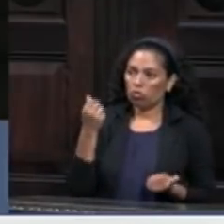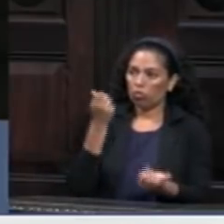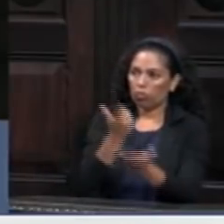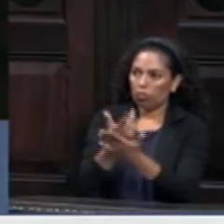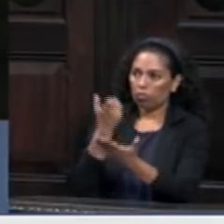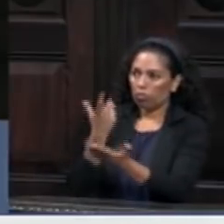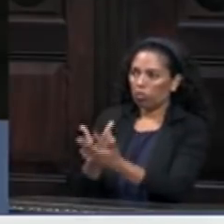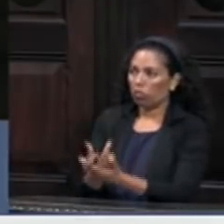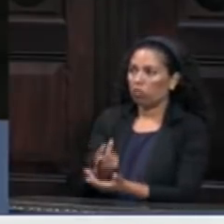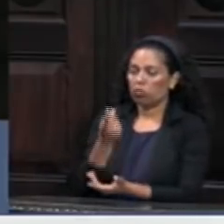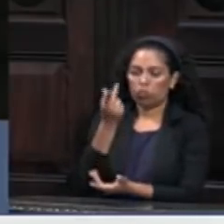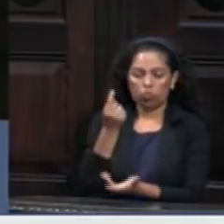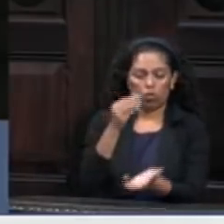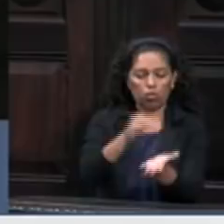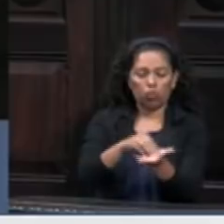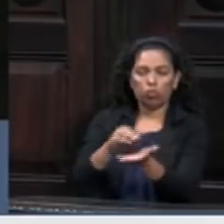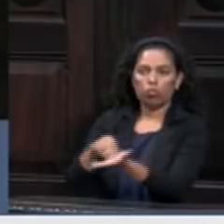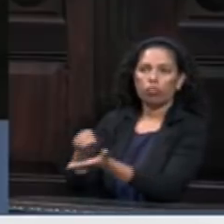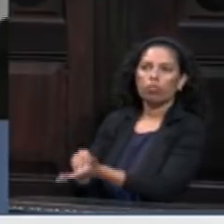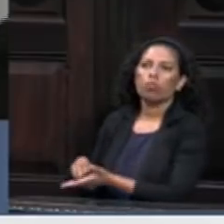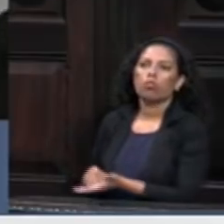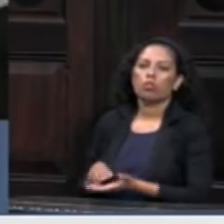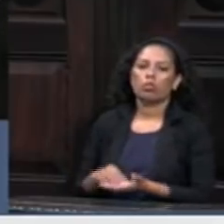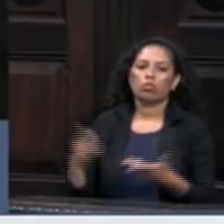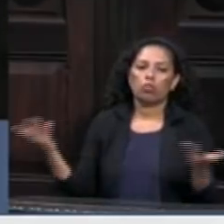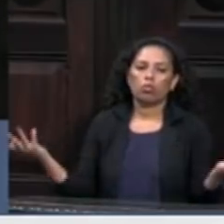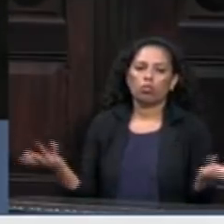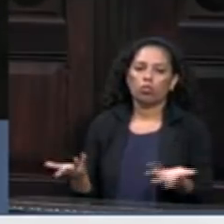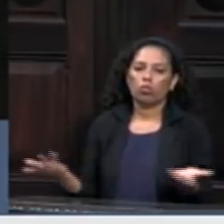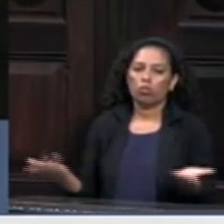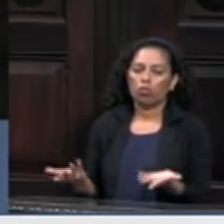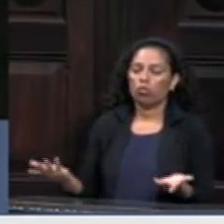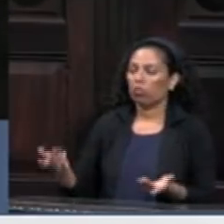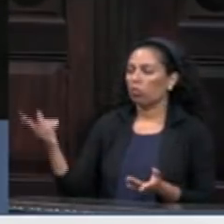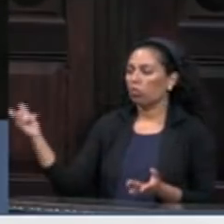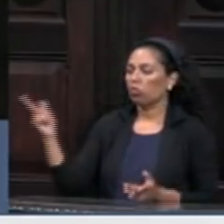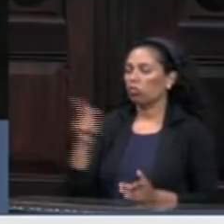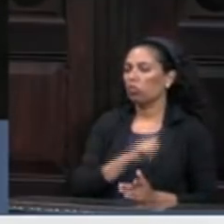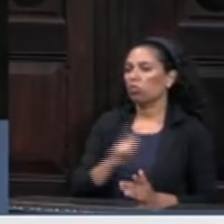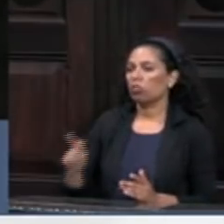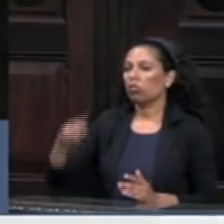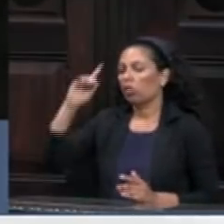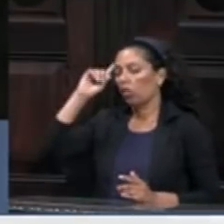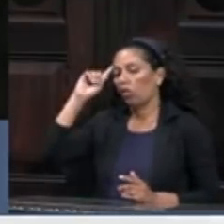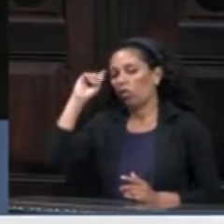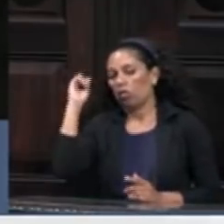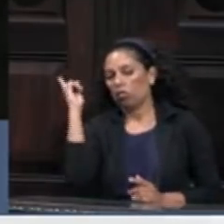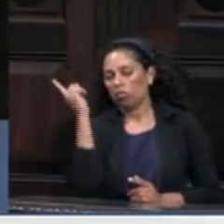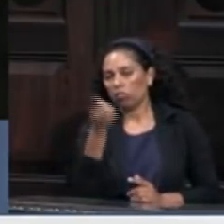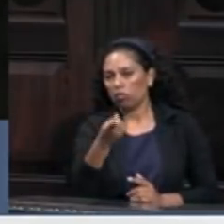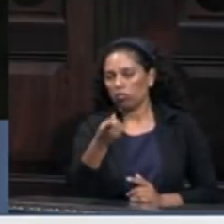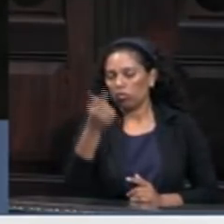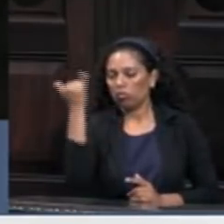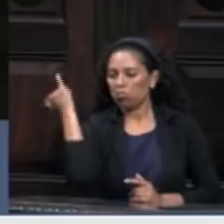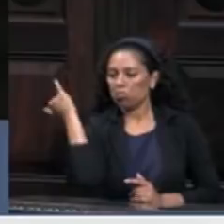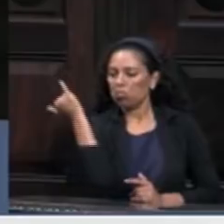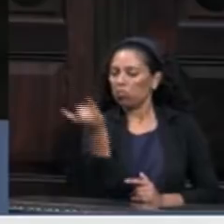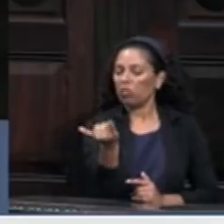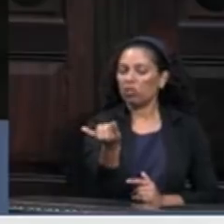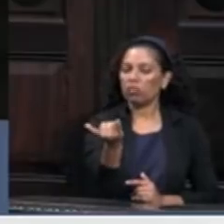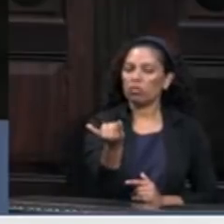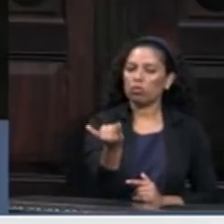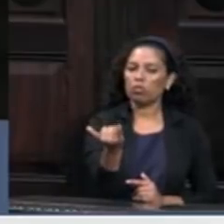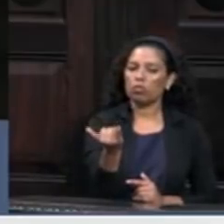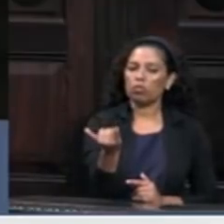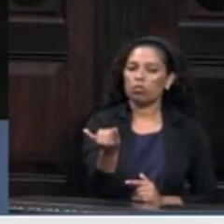E hoje está nos jornais que foi dada uma ordem aos secretários